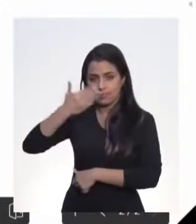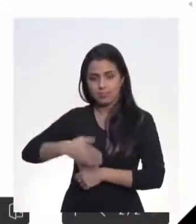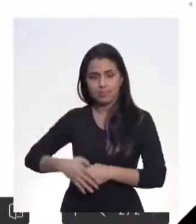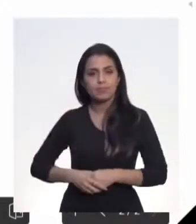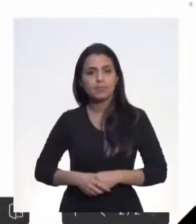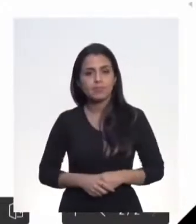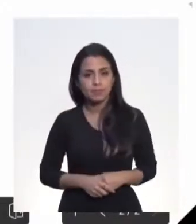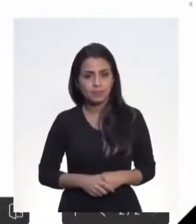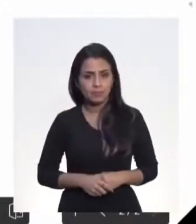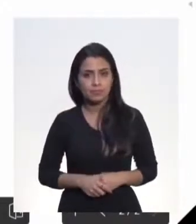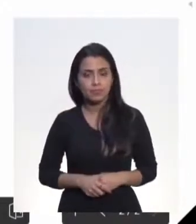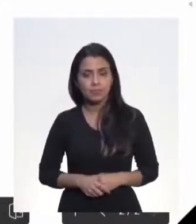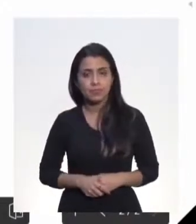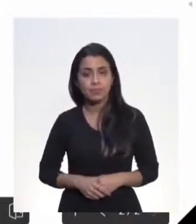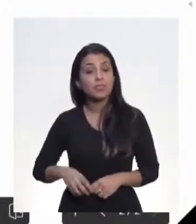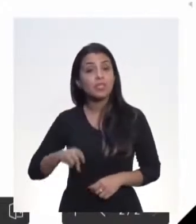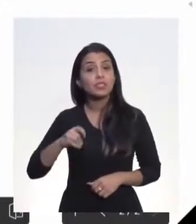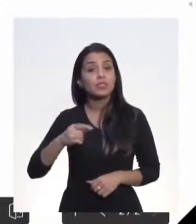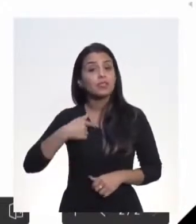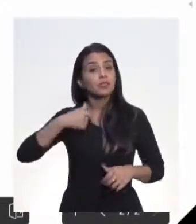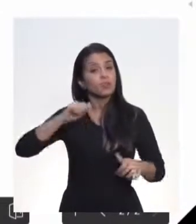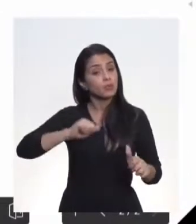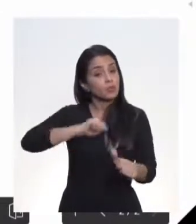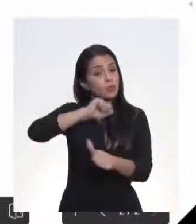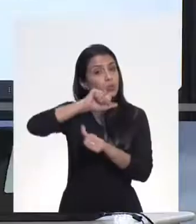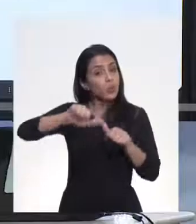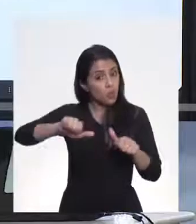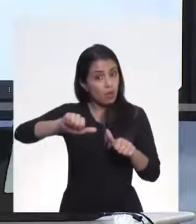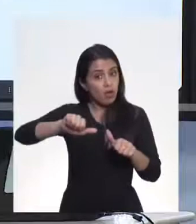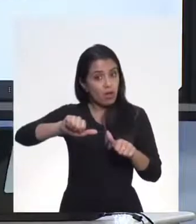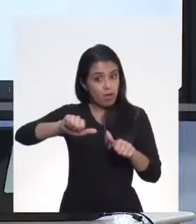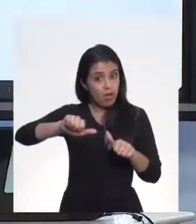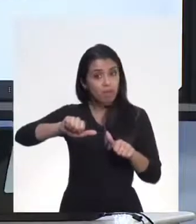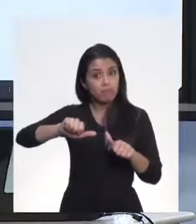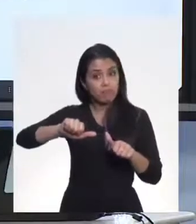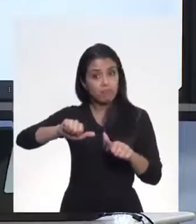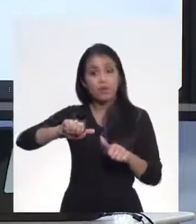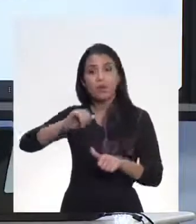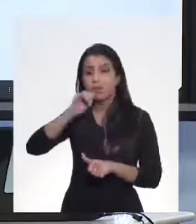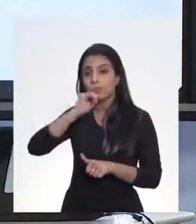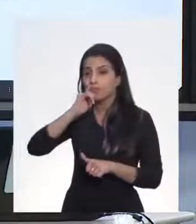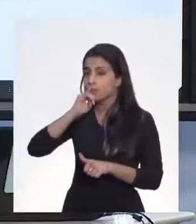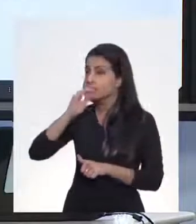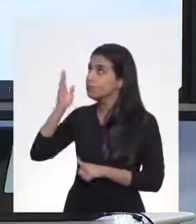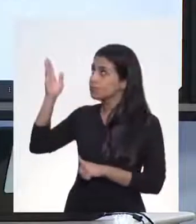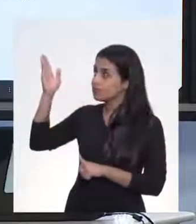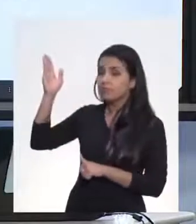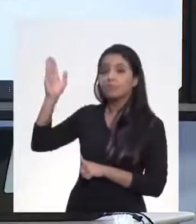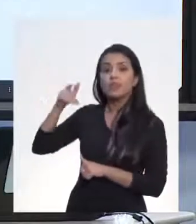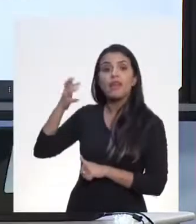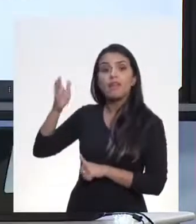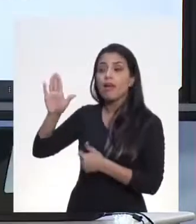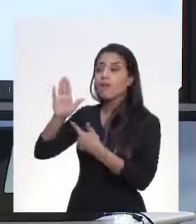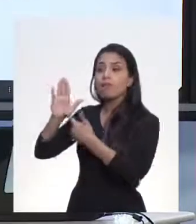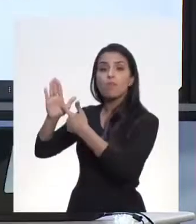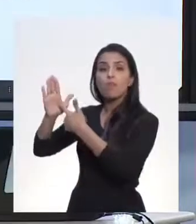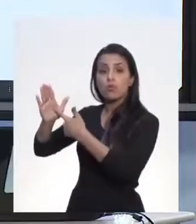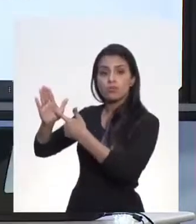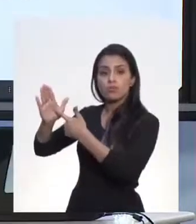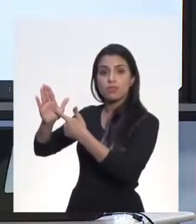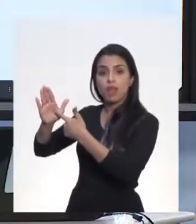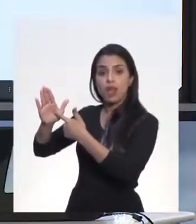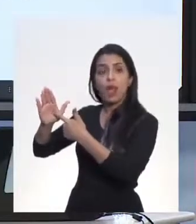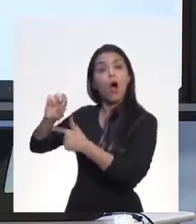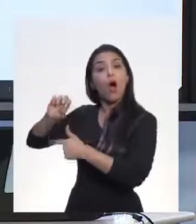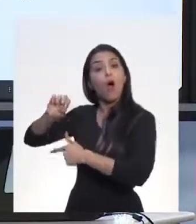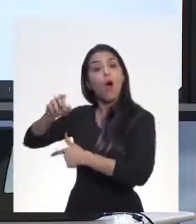intenção, na verdade. Qual a intenção que eu quero dar para aquilo? Eu quero ressaltar que a resposta foi selecionada e depois mostrar a causa disso tudo? Ou eu